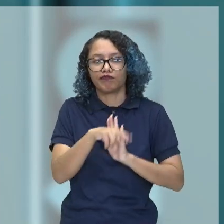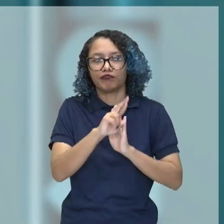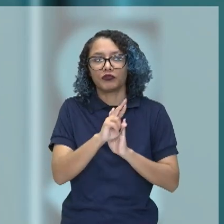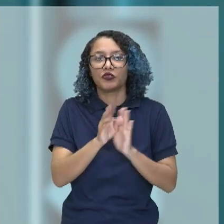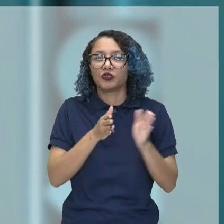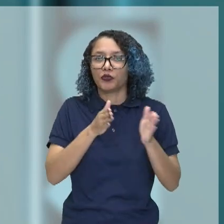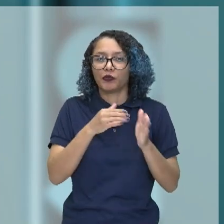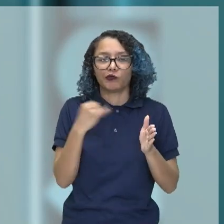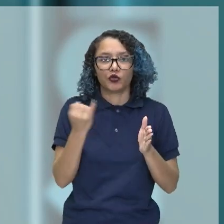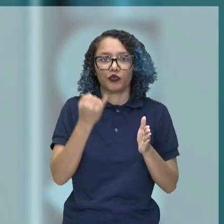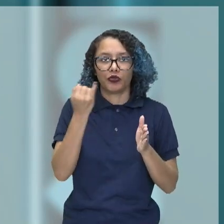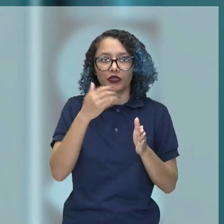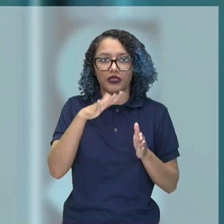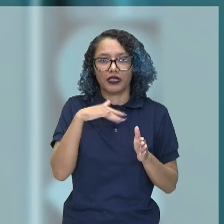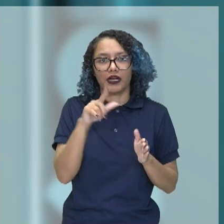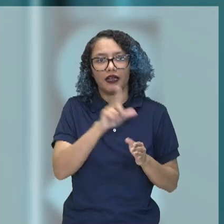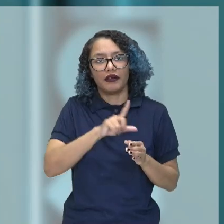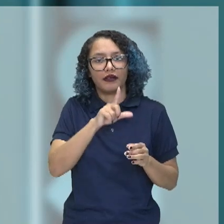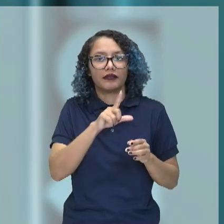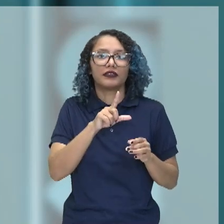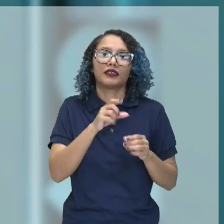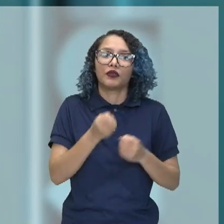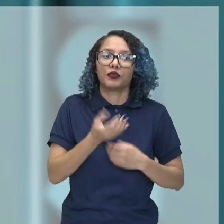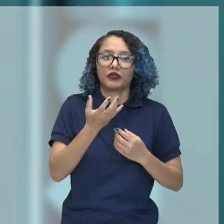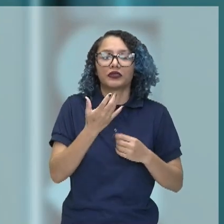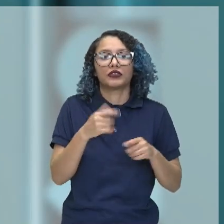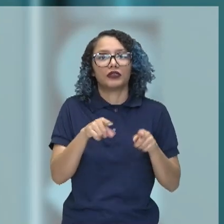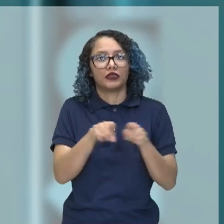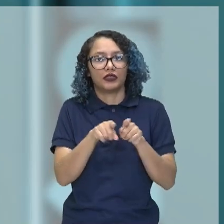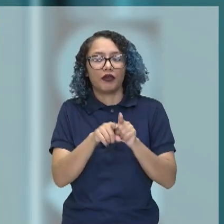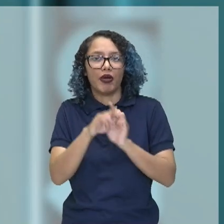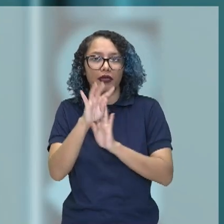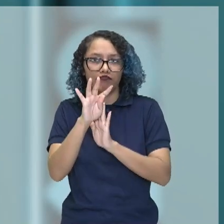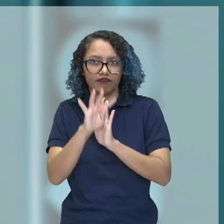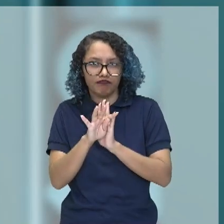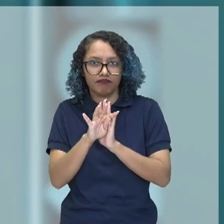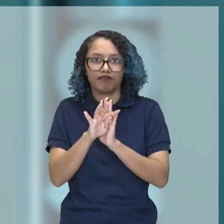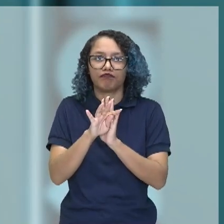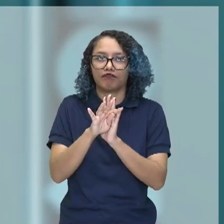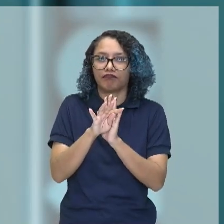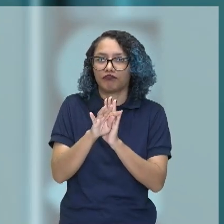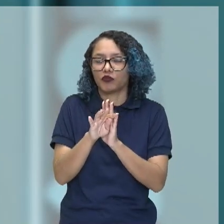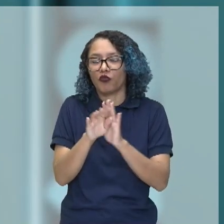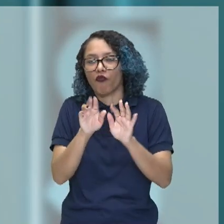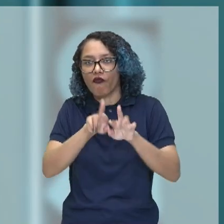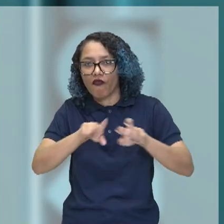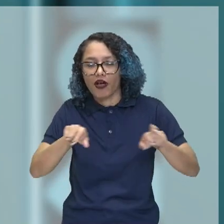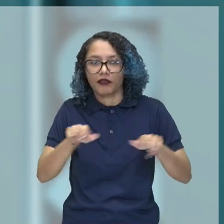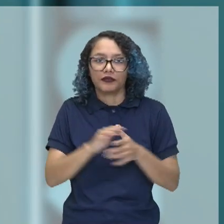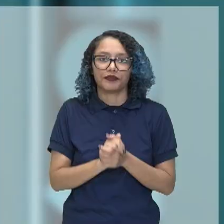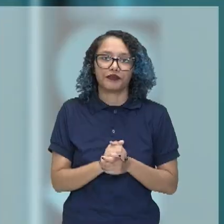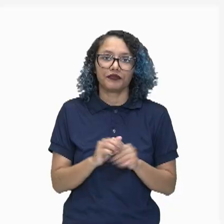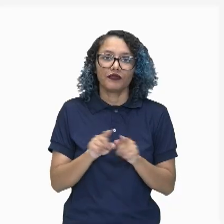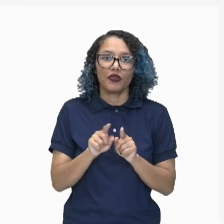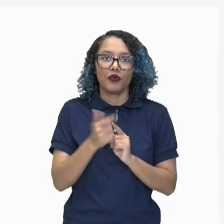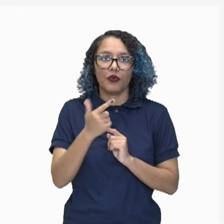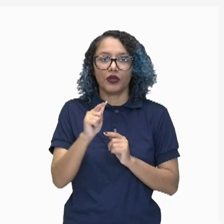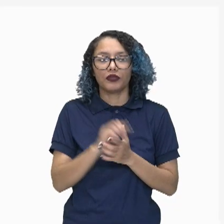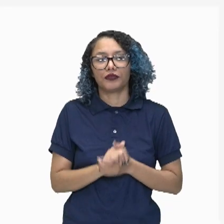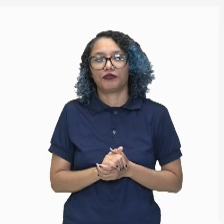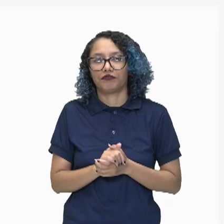muito grande tanto na poesia quanto na prosa. Outro elemento que podemos observar nessa geração é a